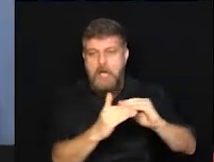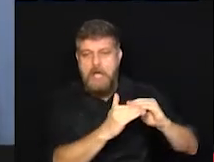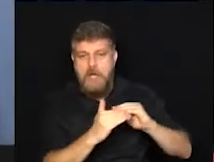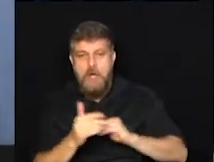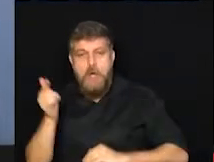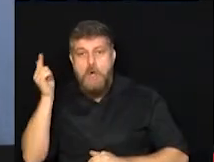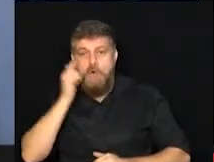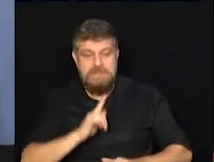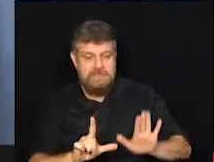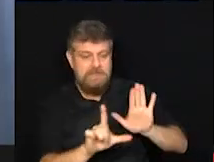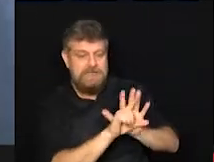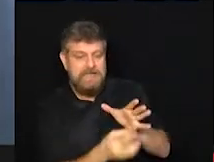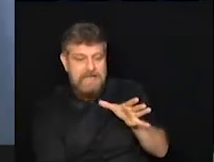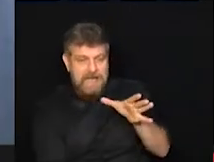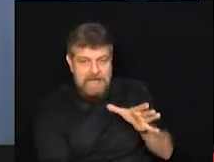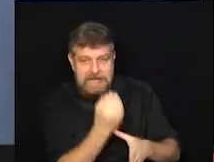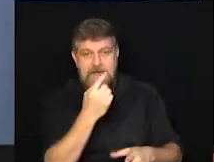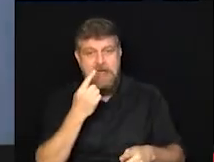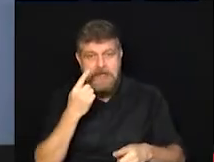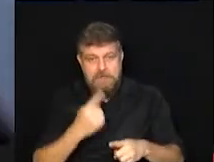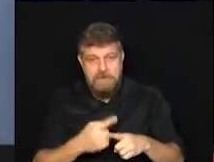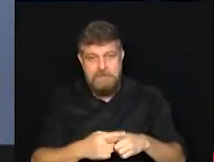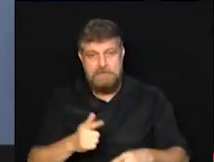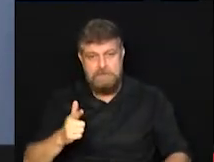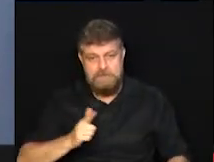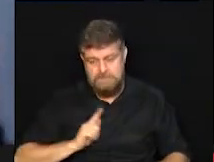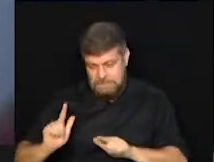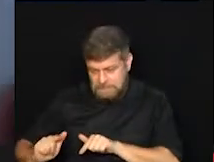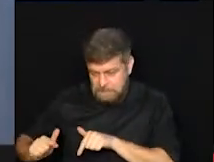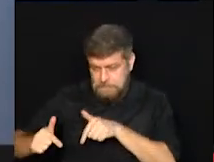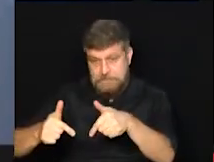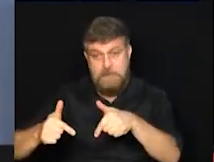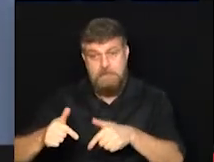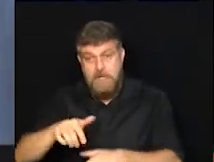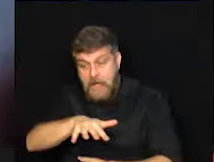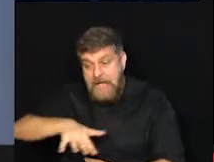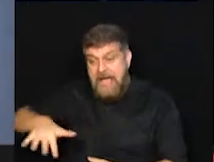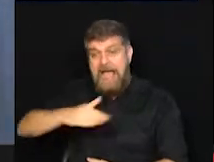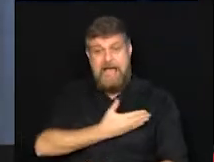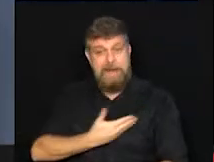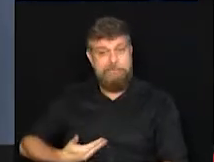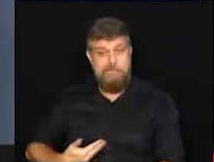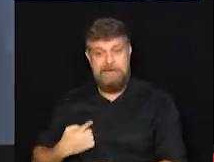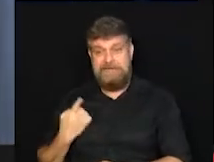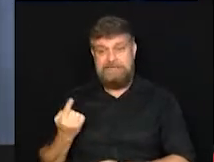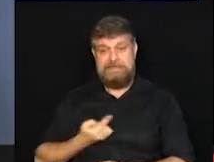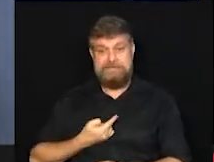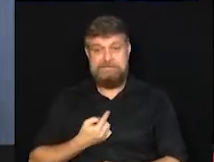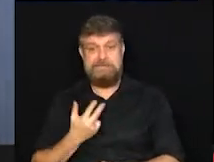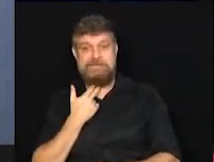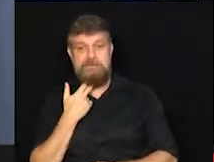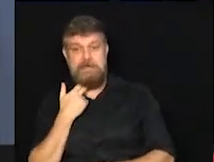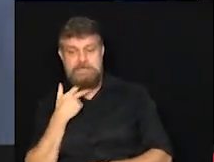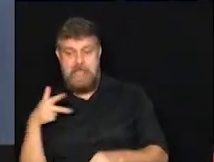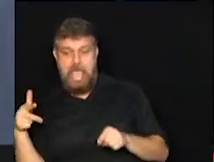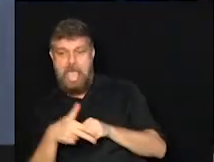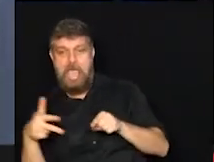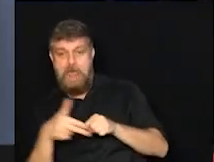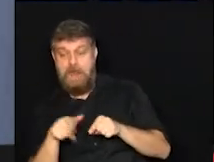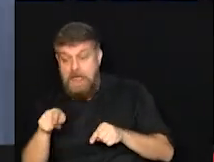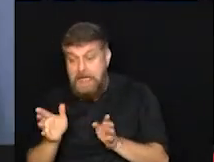causa disso. O que nós, enquanto órgão público, nós não vamos interferir, é do